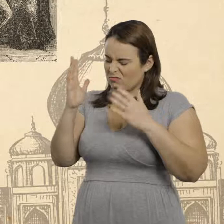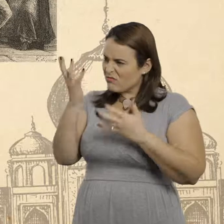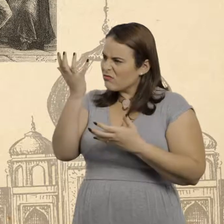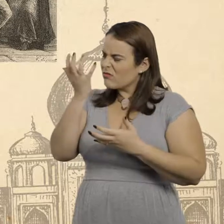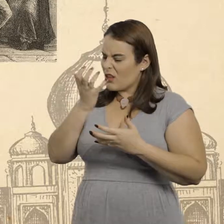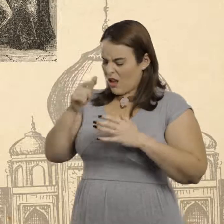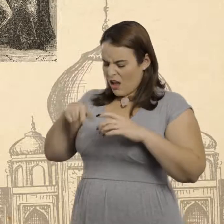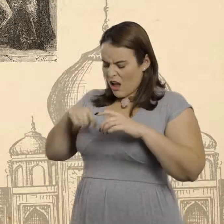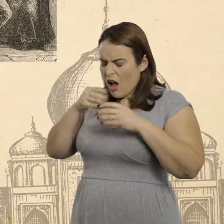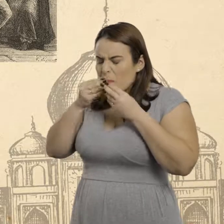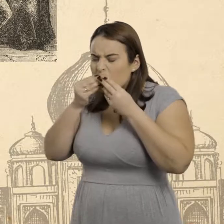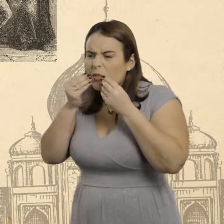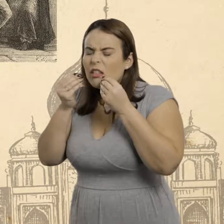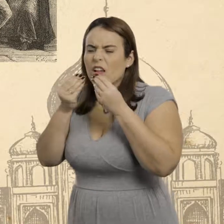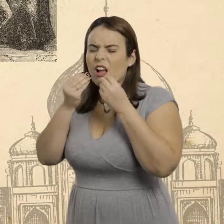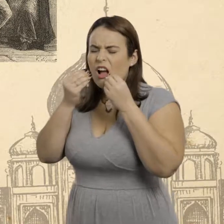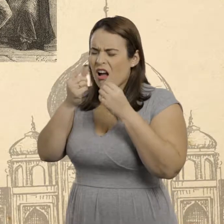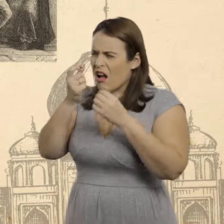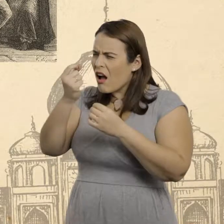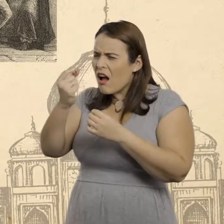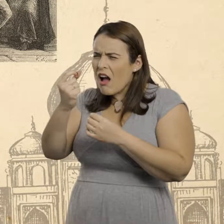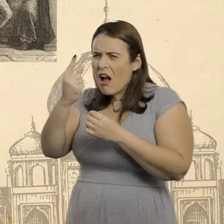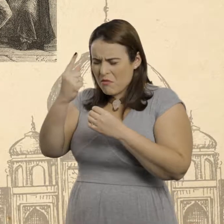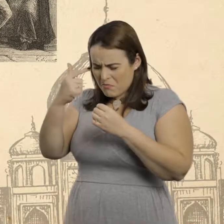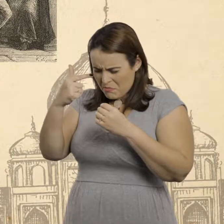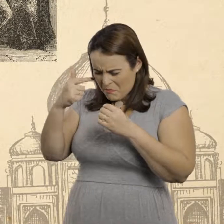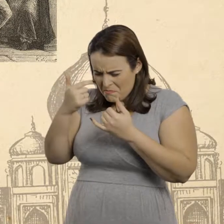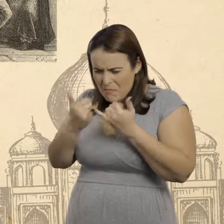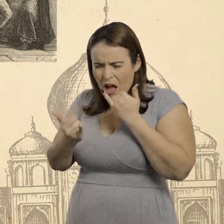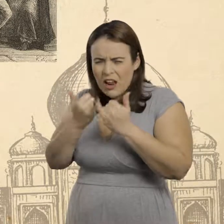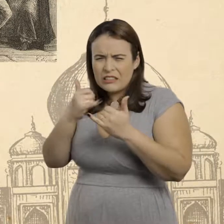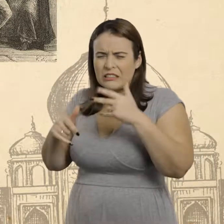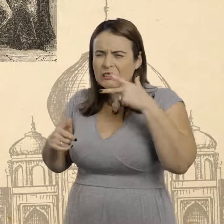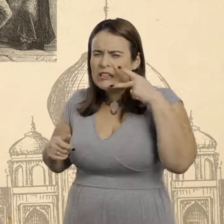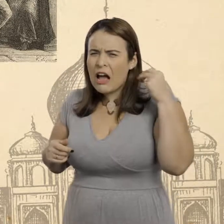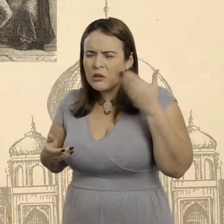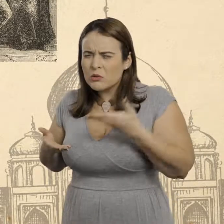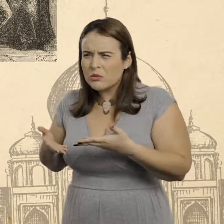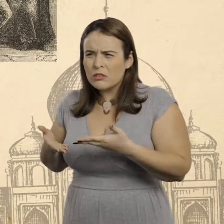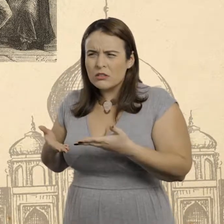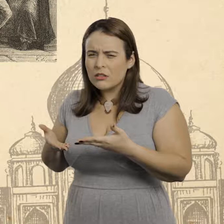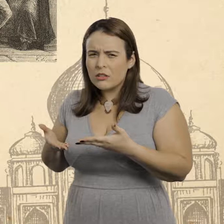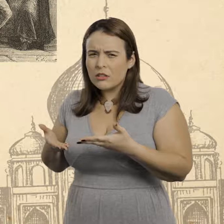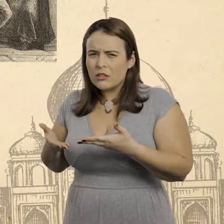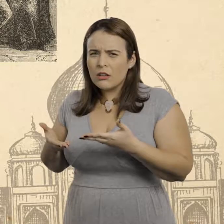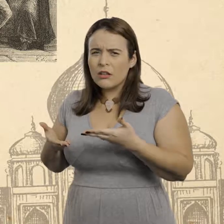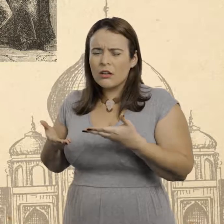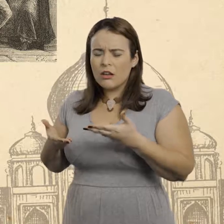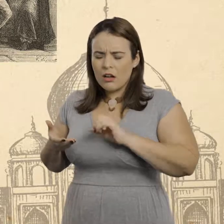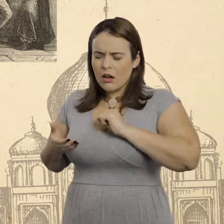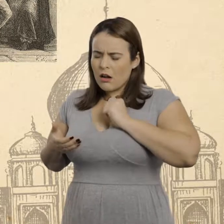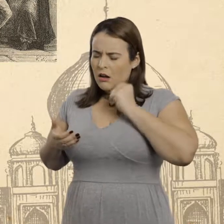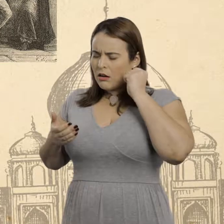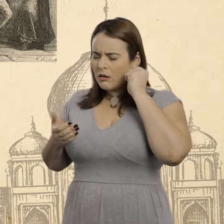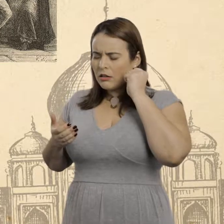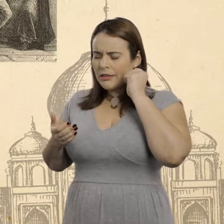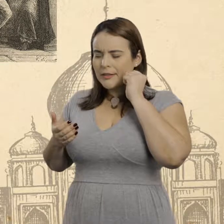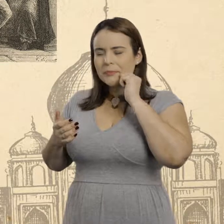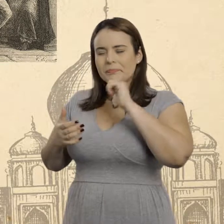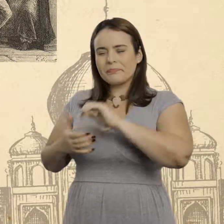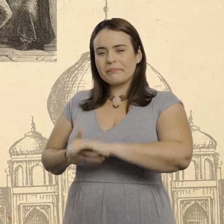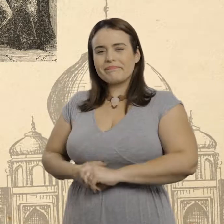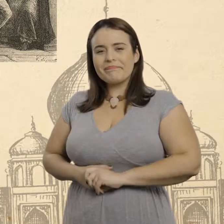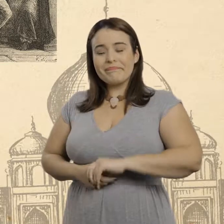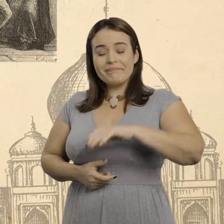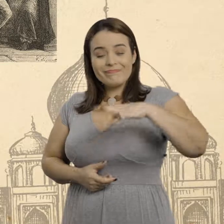achou que estavam enganando os clientes. O Sr. Fogg achou que no lugar de coelho estavam servindo gato. Phileas Fogg não